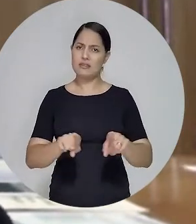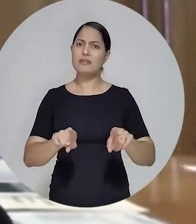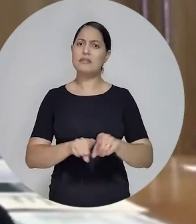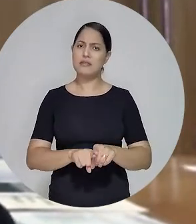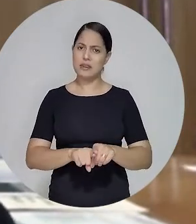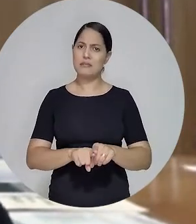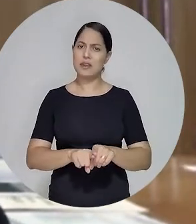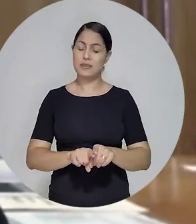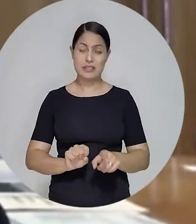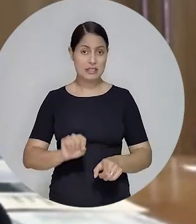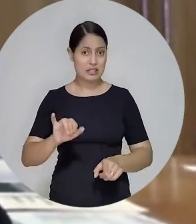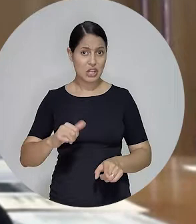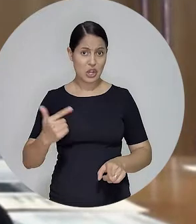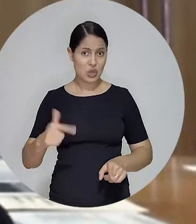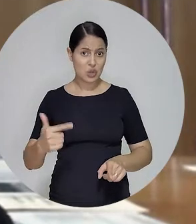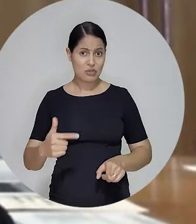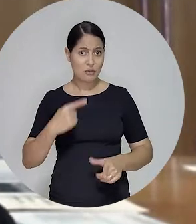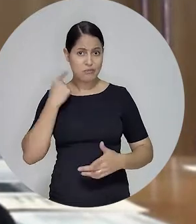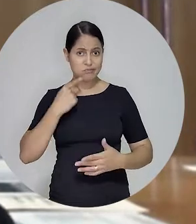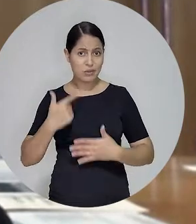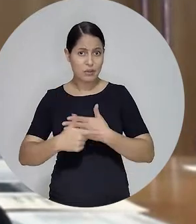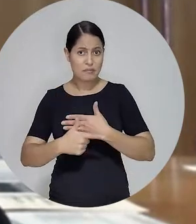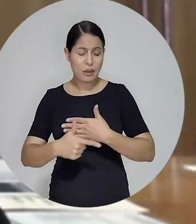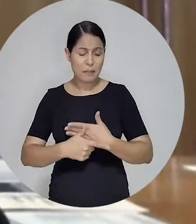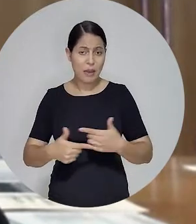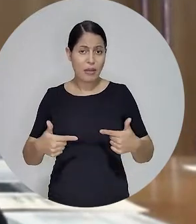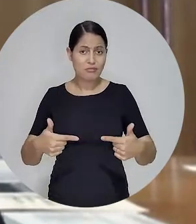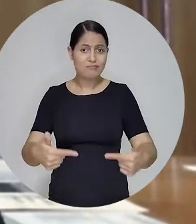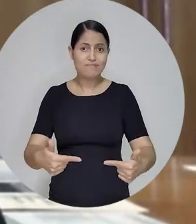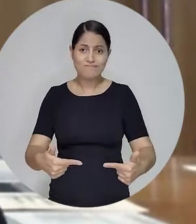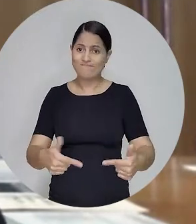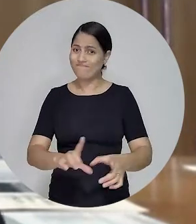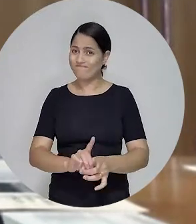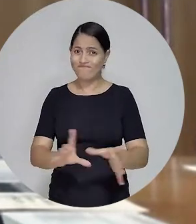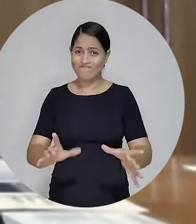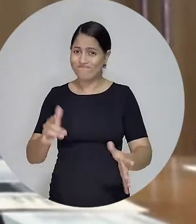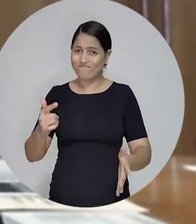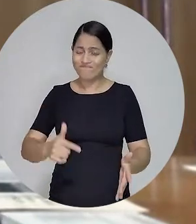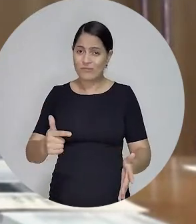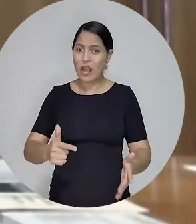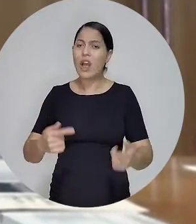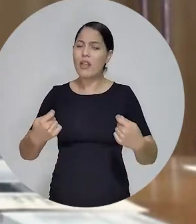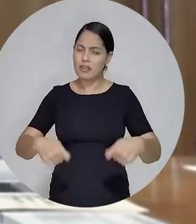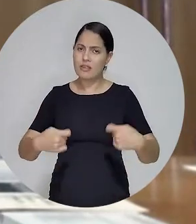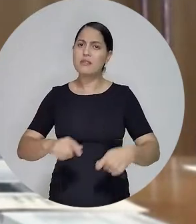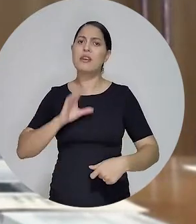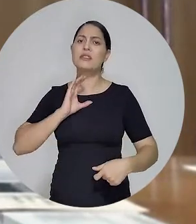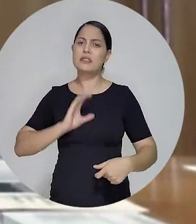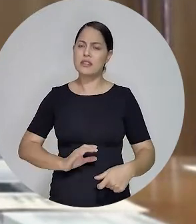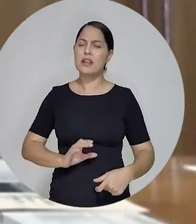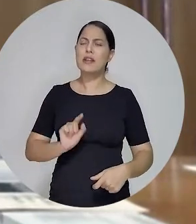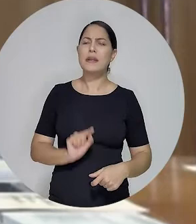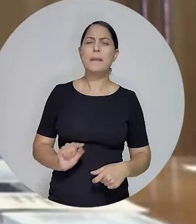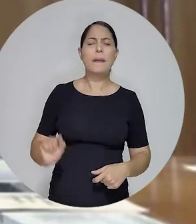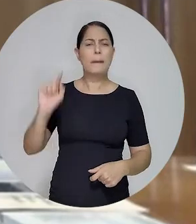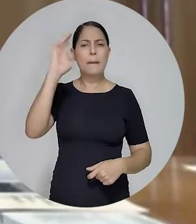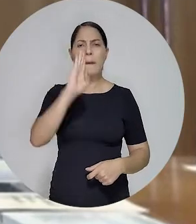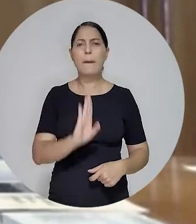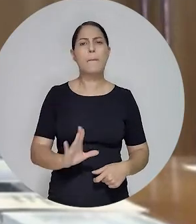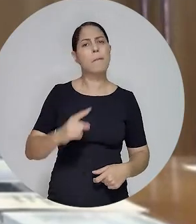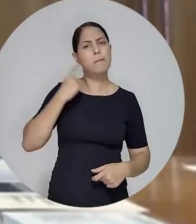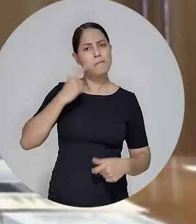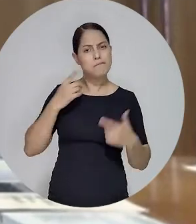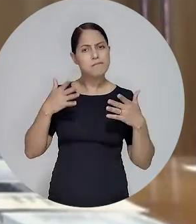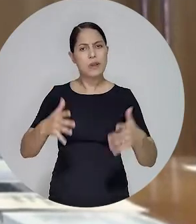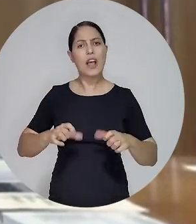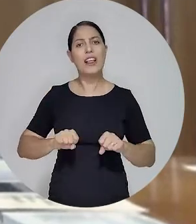E é claro, sem o papel ímpar da advocacia amazonense, sempre firme e aguerrida para defender a cidadania em cada canto